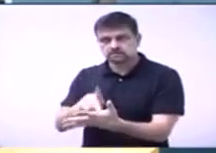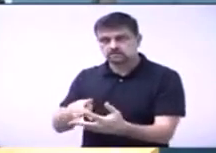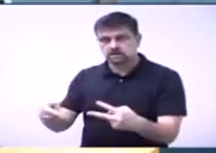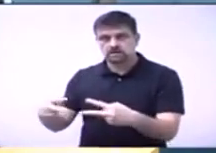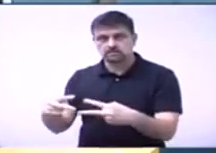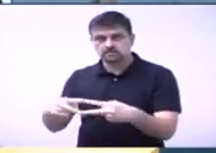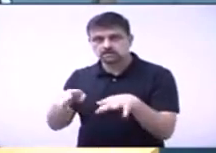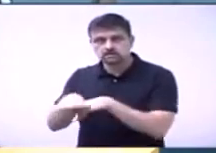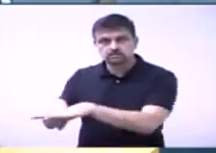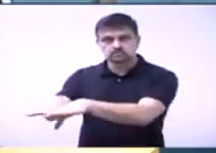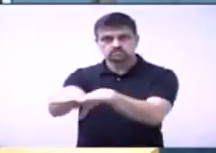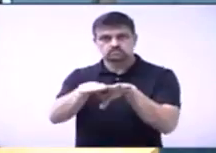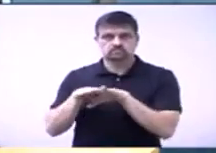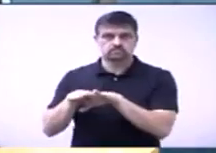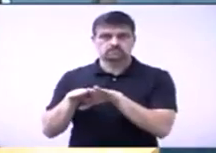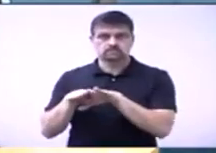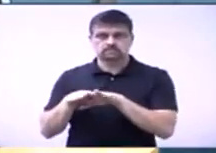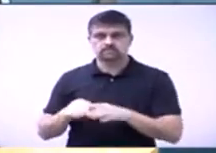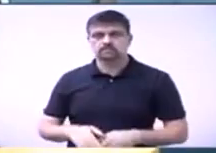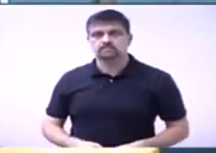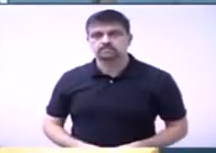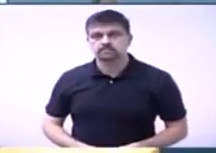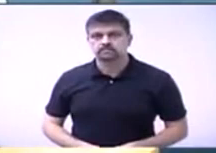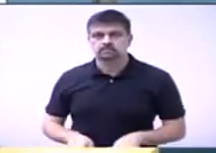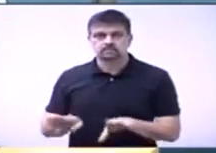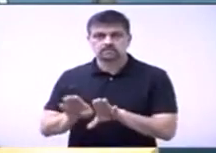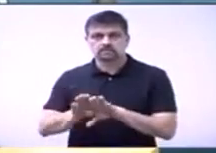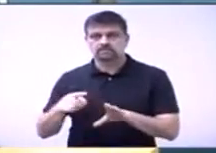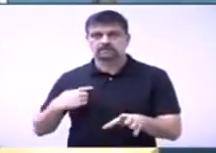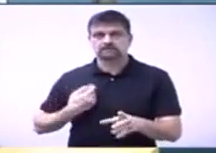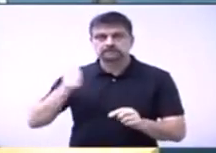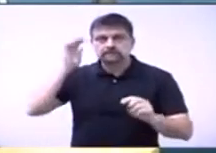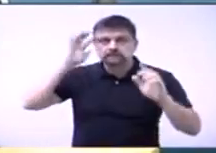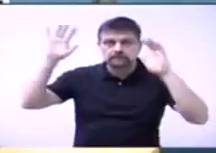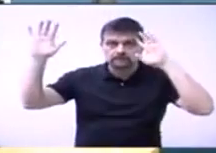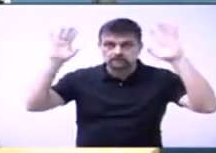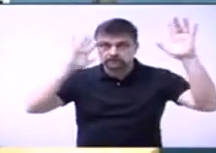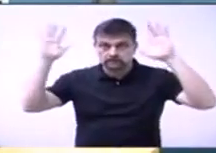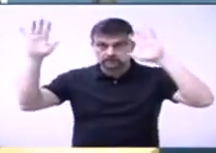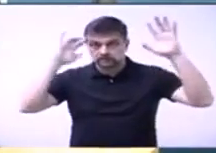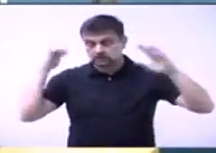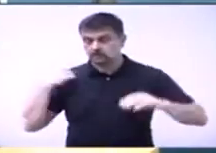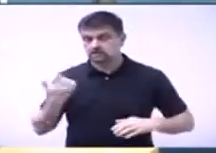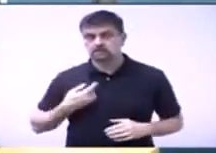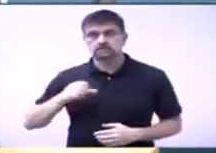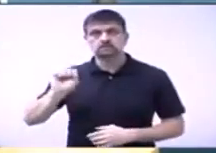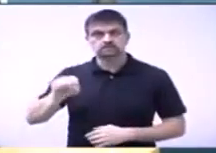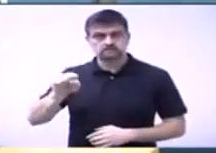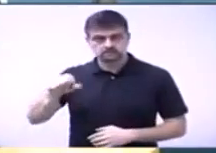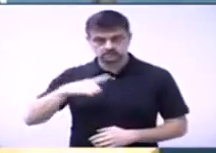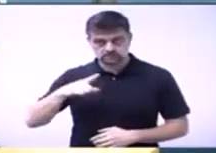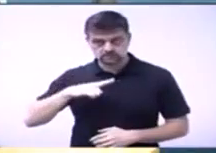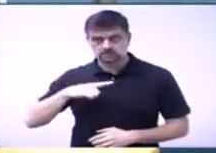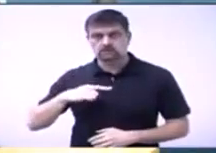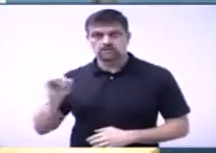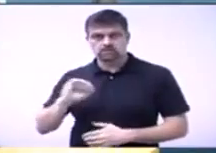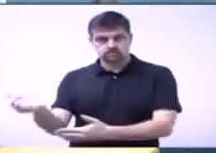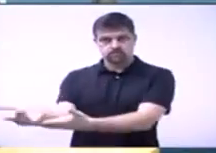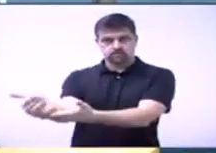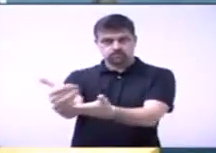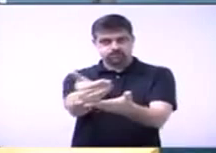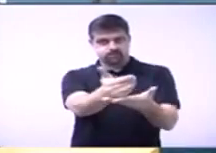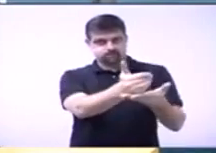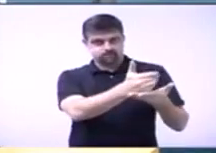Paulínia igualitária e para todos. Sair do mundo da ficção. Nós temos, sim, milhões de arrecadação.